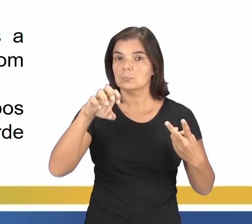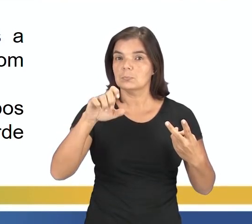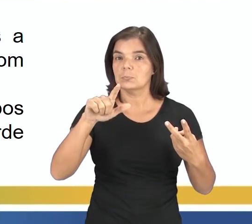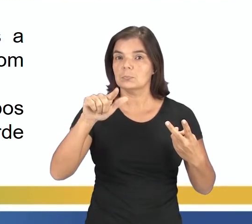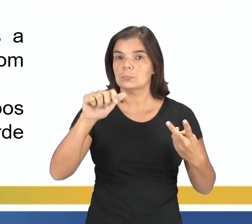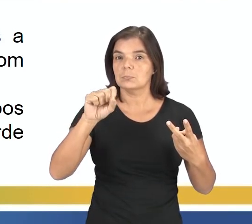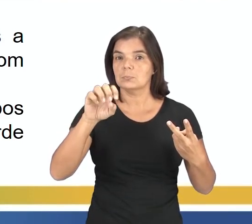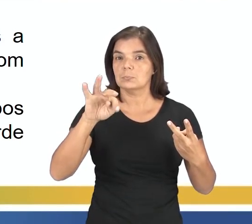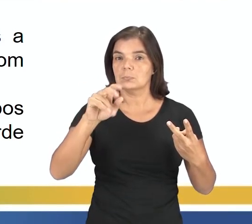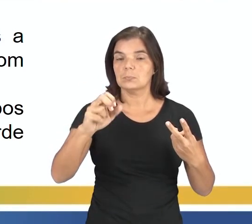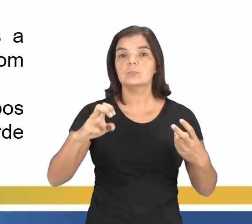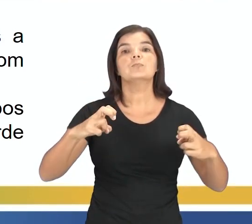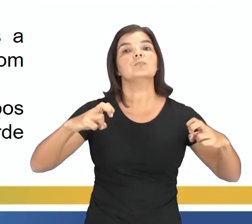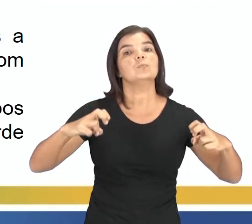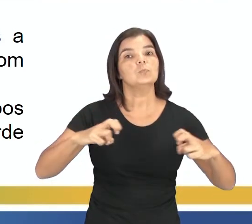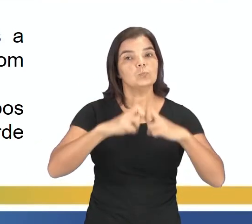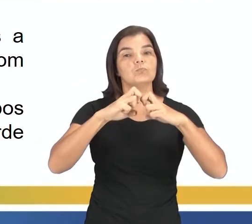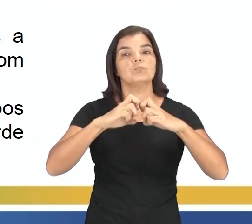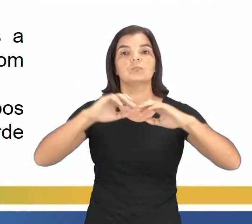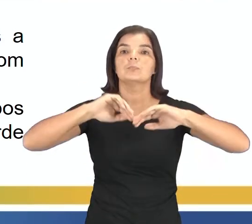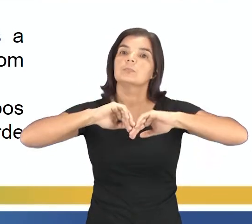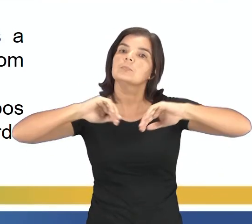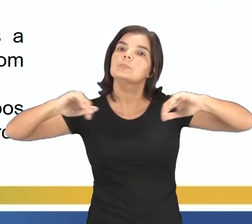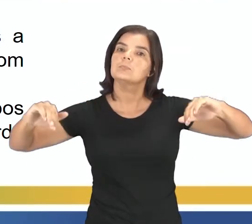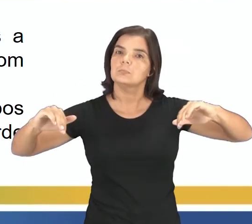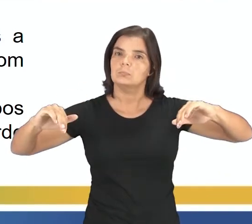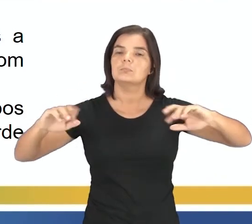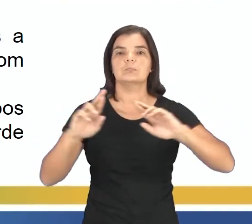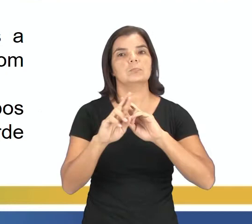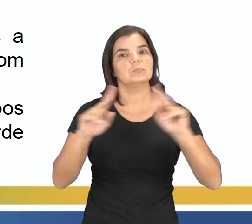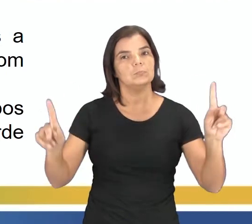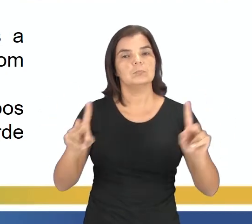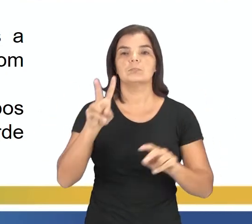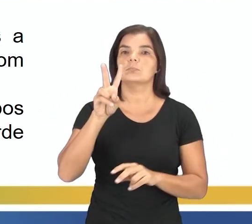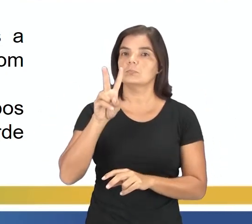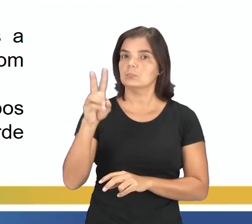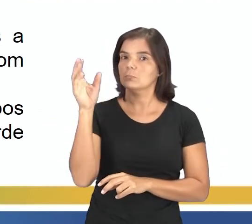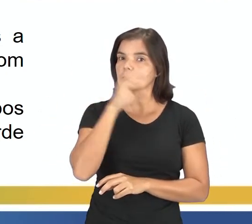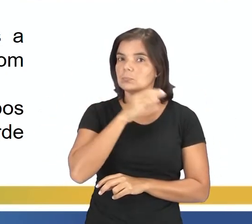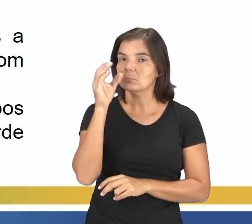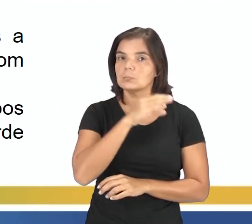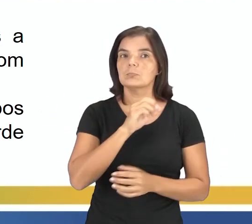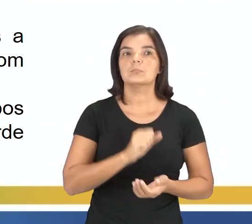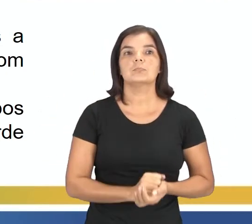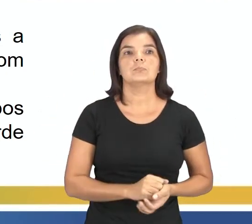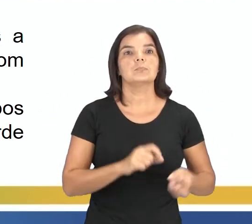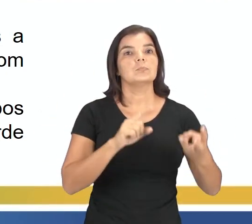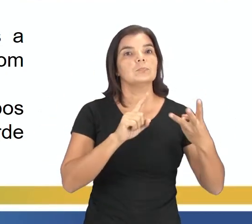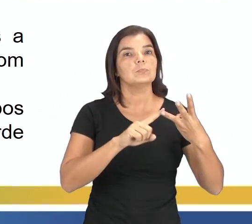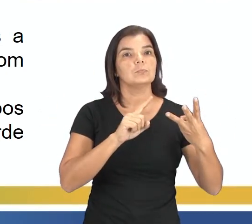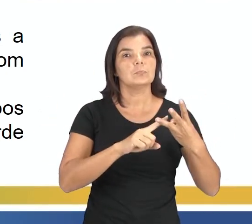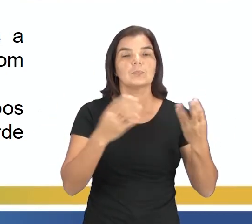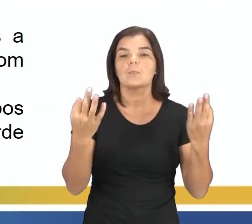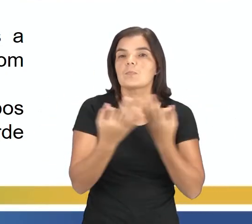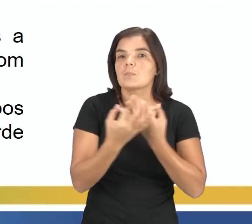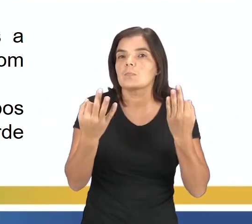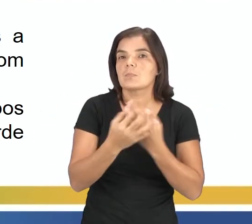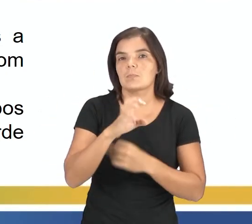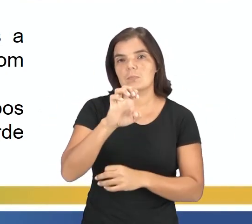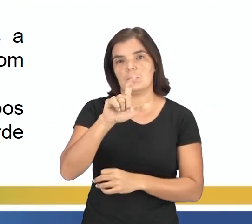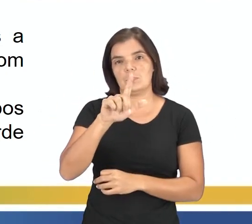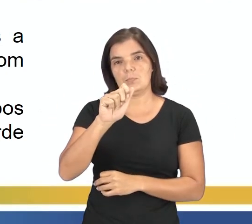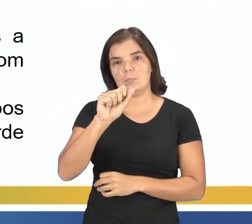colisão, os corpos se movimentam separadamente com diferentes velocidades. E a colisão perfeitamente